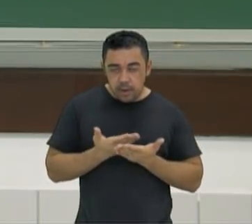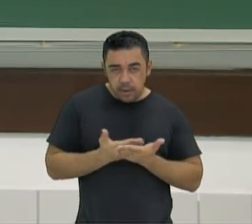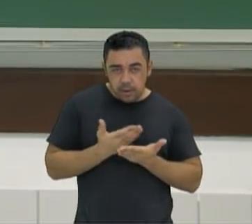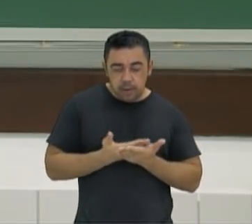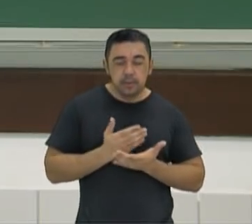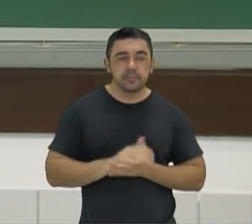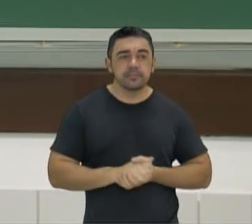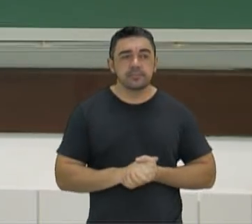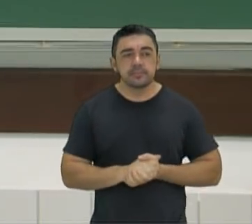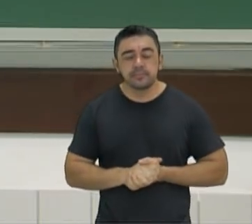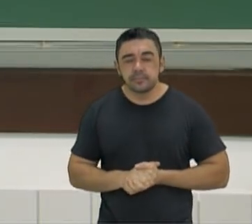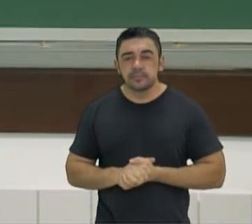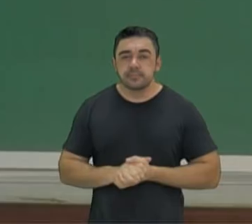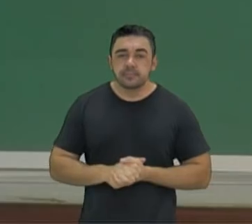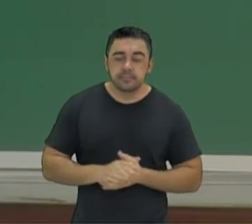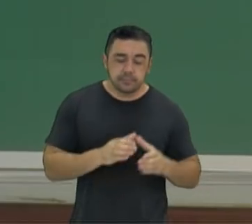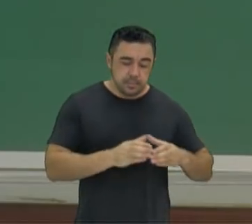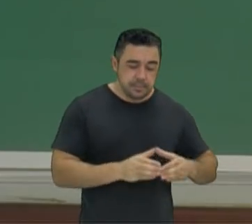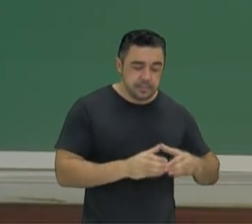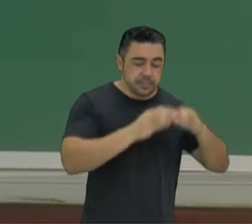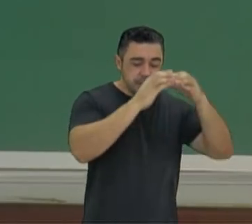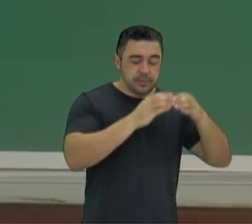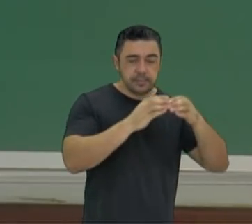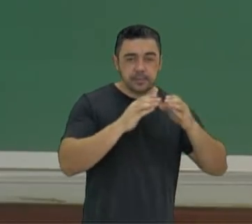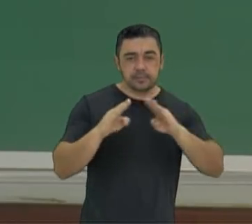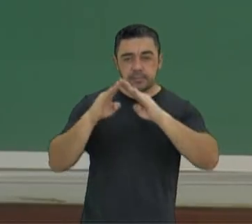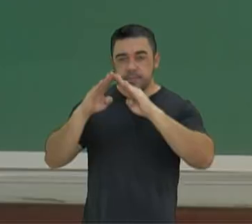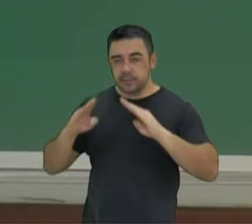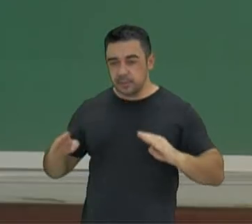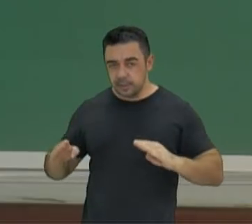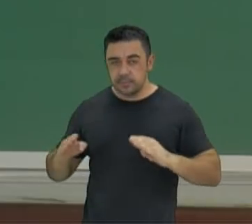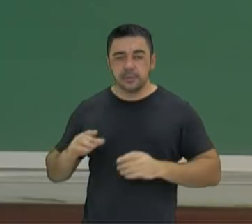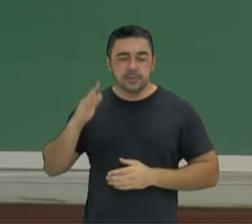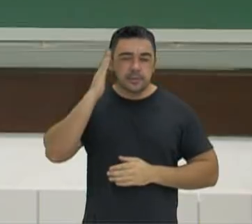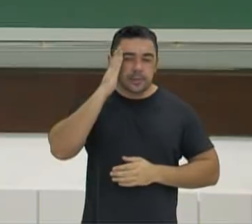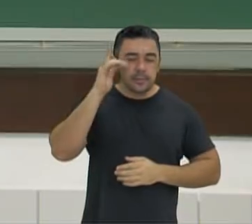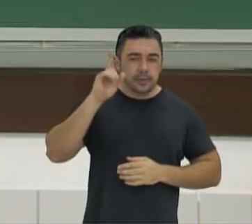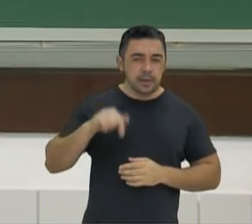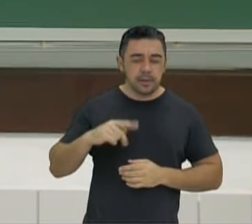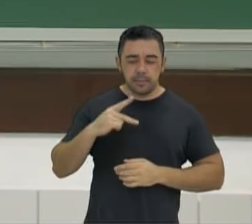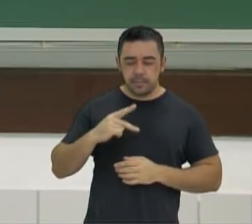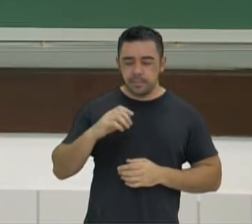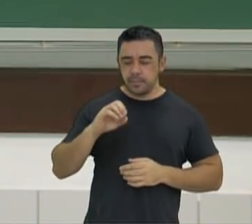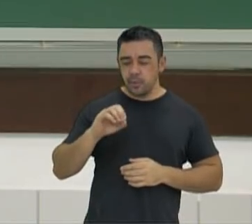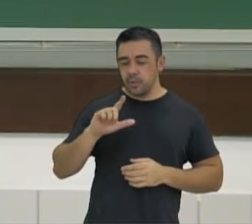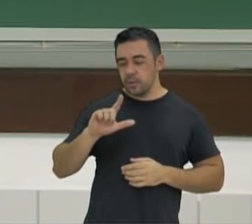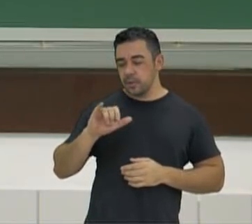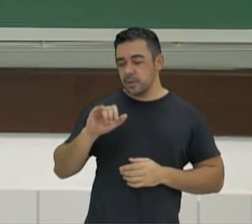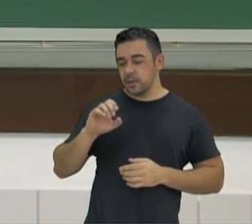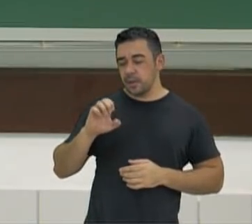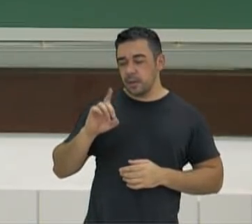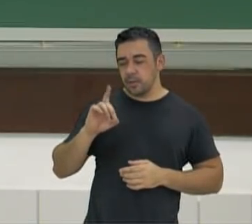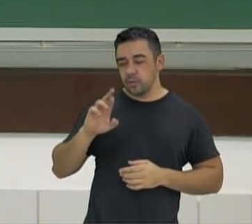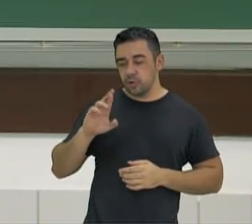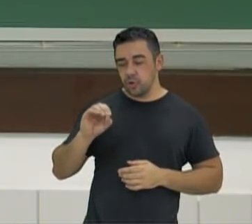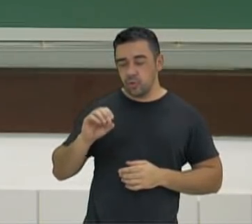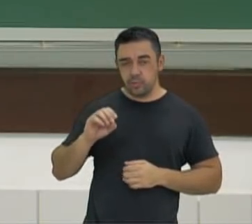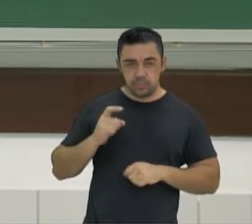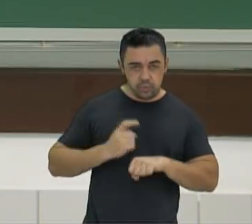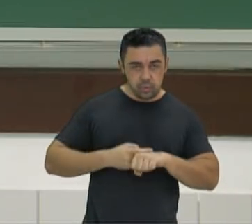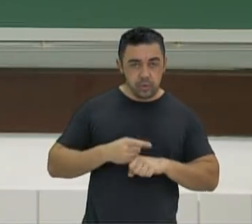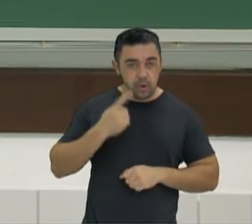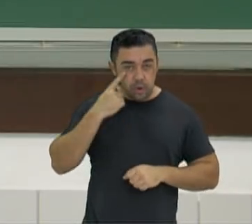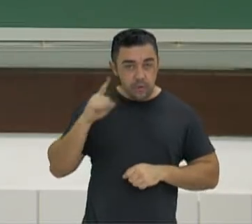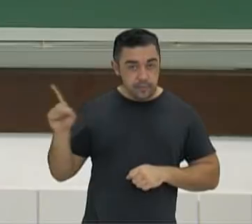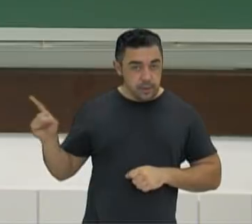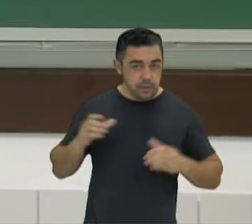lá! Prismas e pirâmides a gente já sabe que são poliedros. Qual que é a diferença de prisma e pirâmide? Então aqui eu tenho